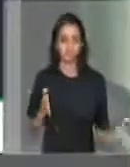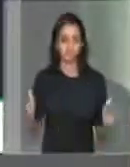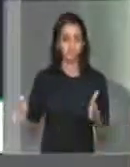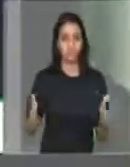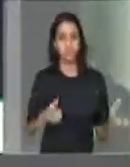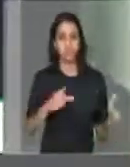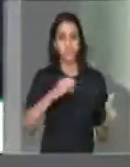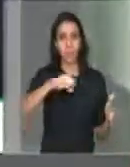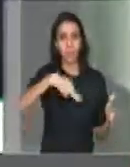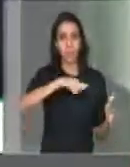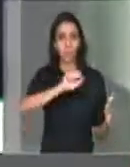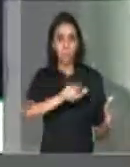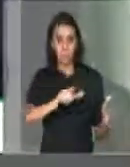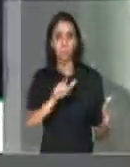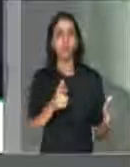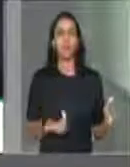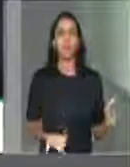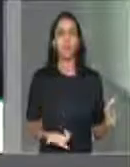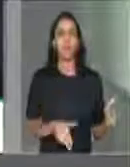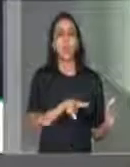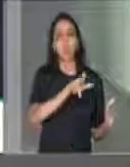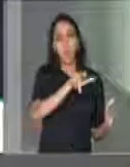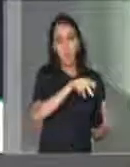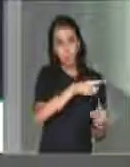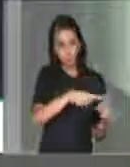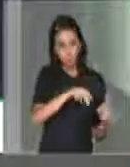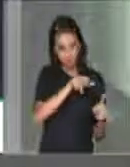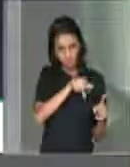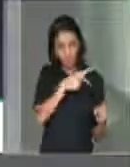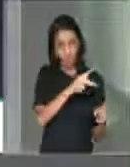o meio-irmão do Pombal,